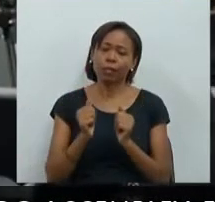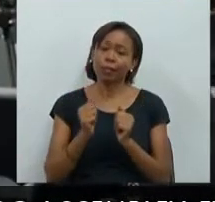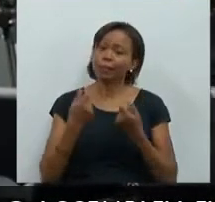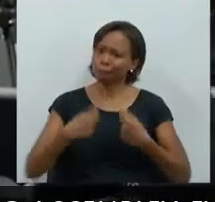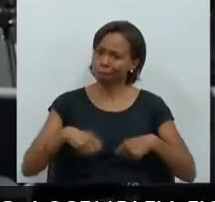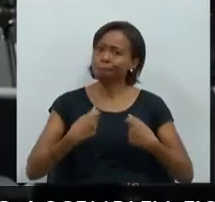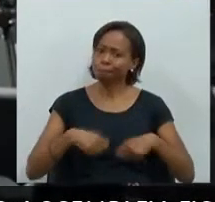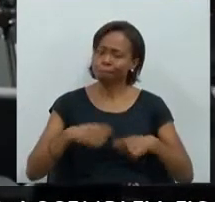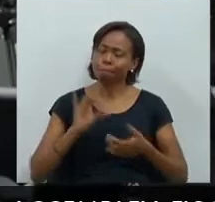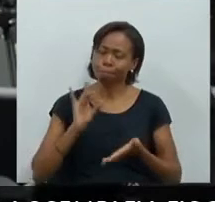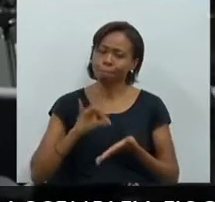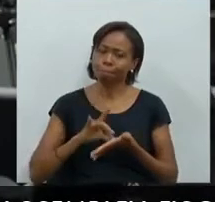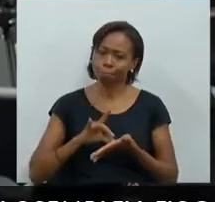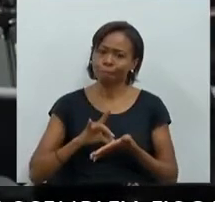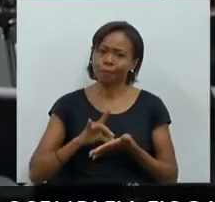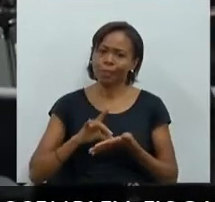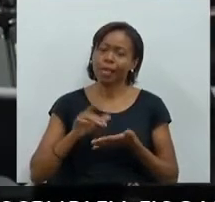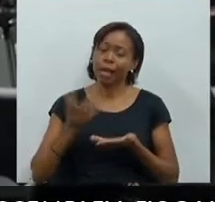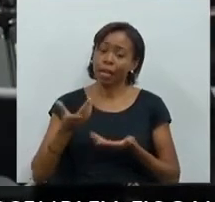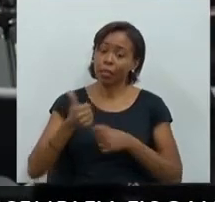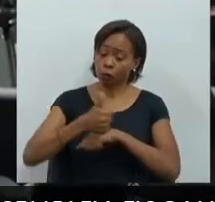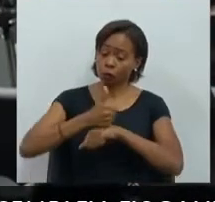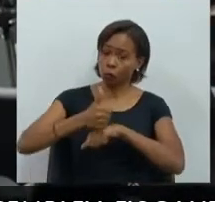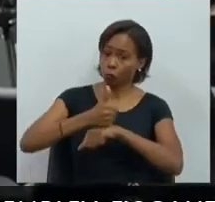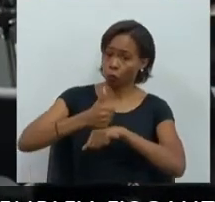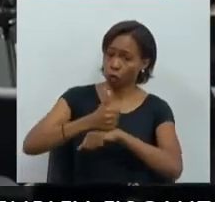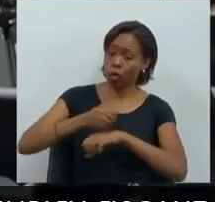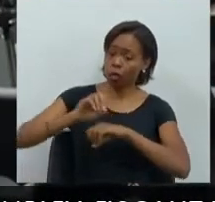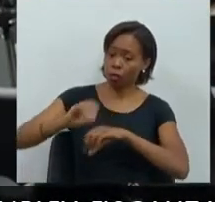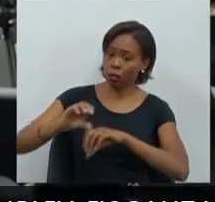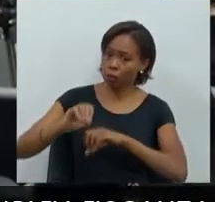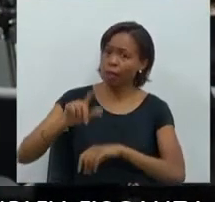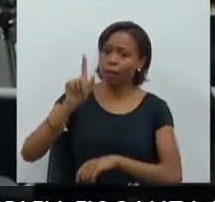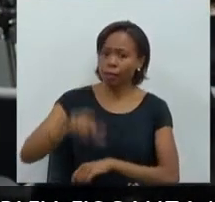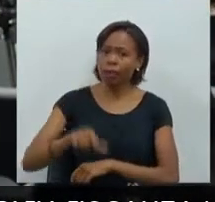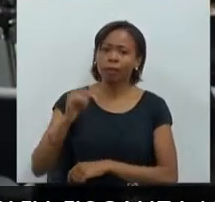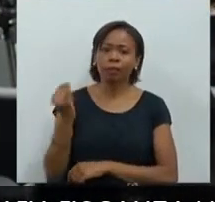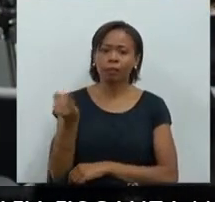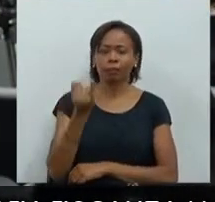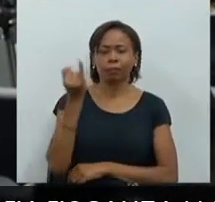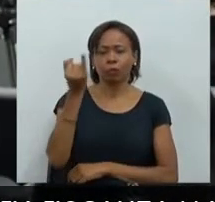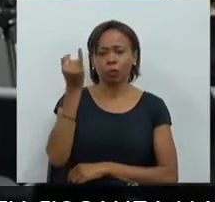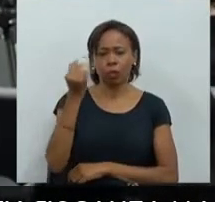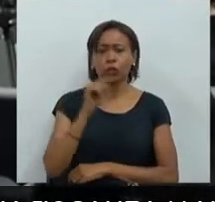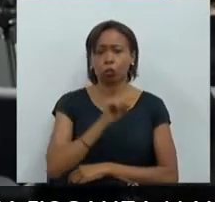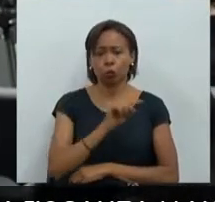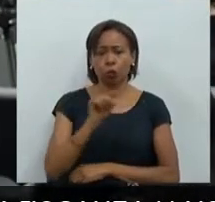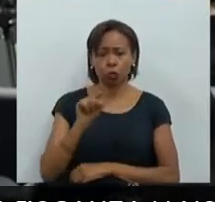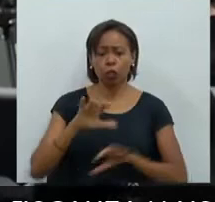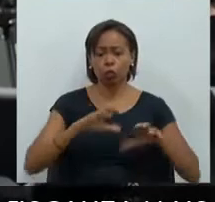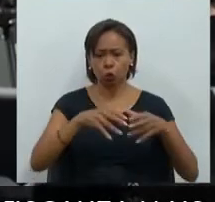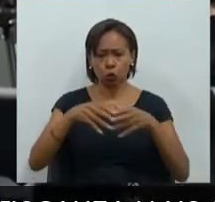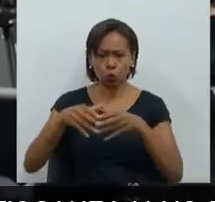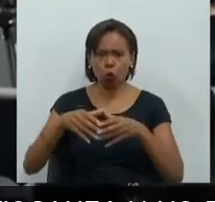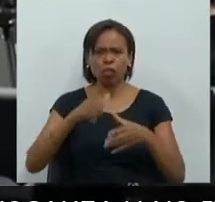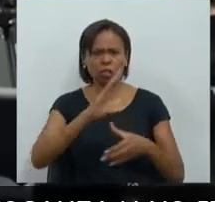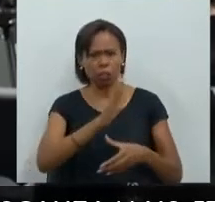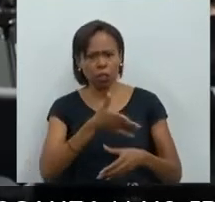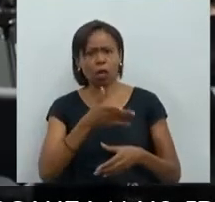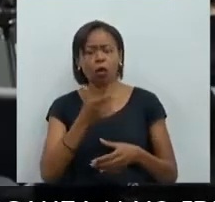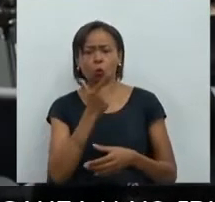precisa. Essa questão da profissionalização, ela é muito importante, e ter vocês que já têm um know-how